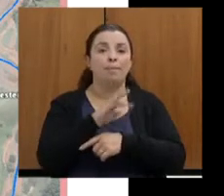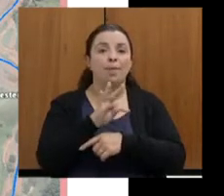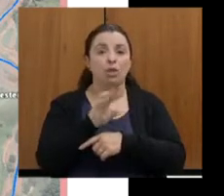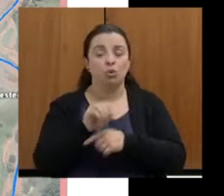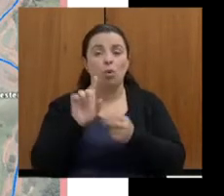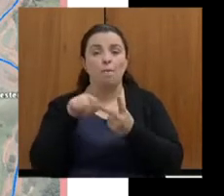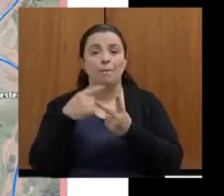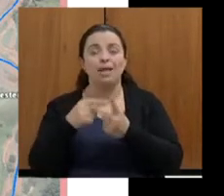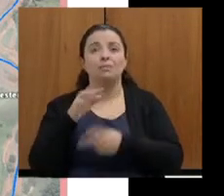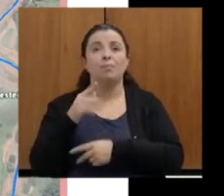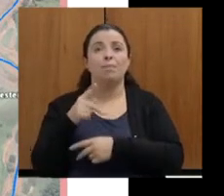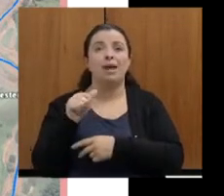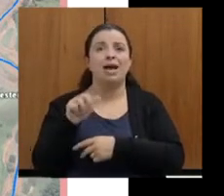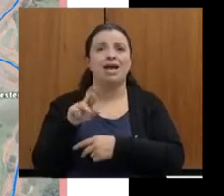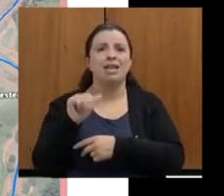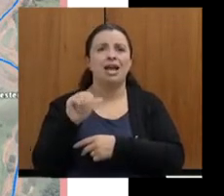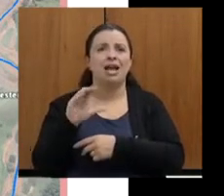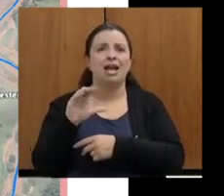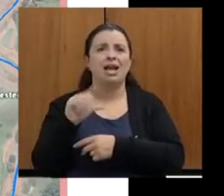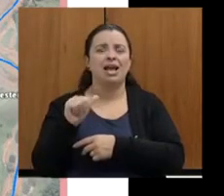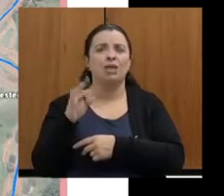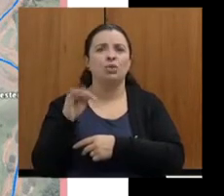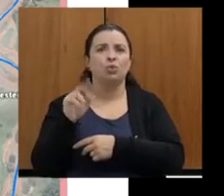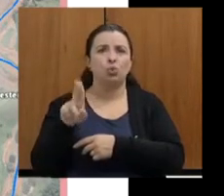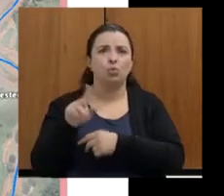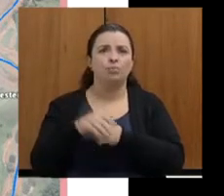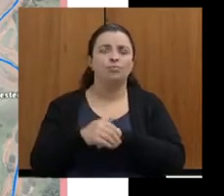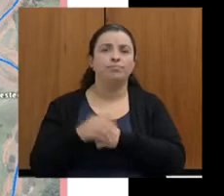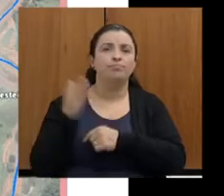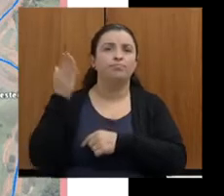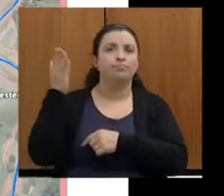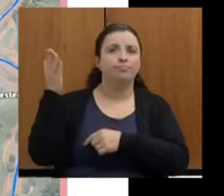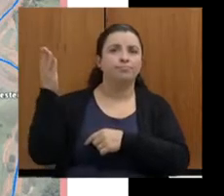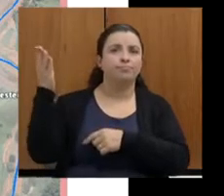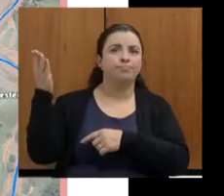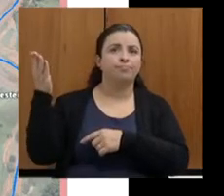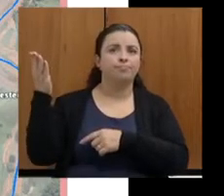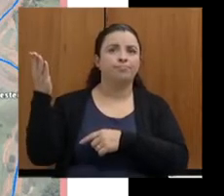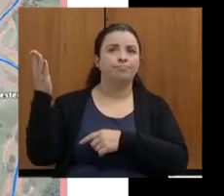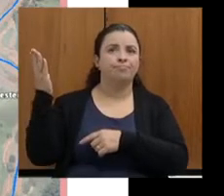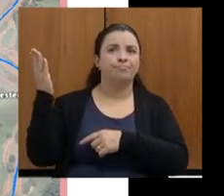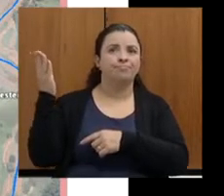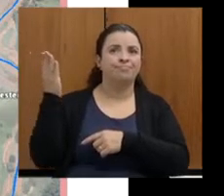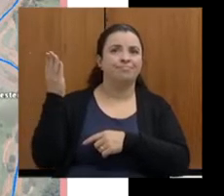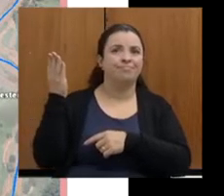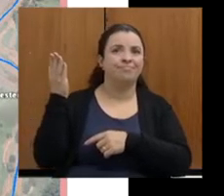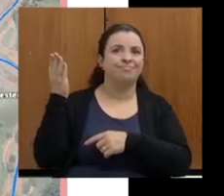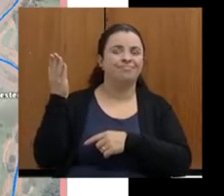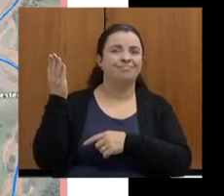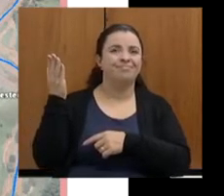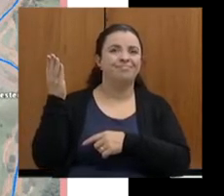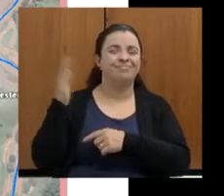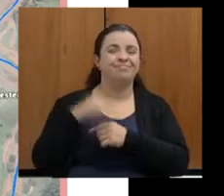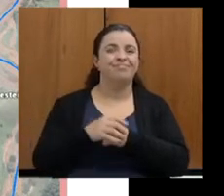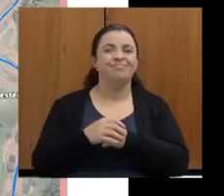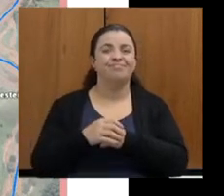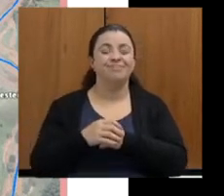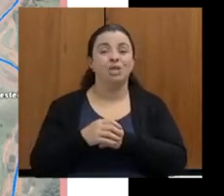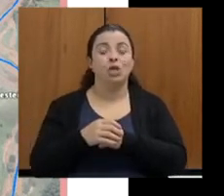Gesteira então é no ano de 2016 especificamente só vou acompanhando aqui porque eu não consigo ler de tão longe assim